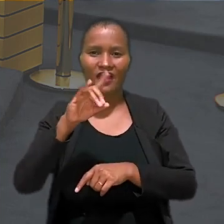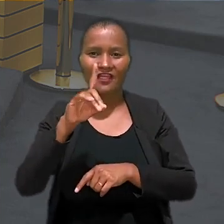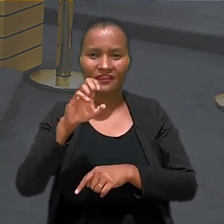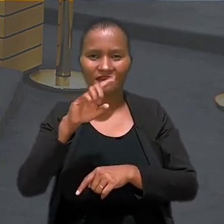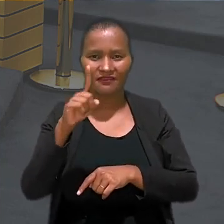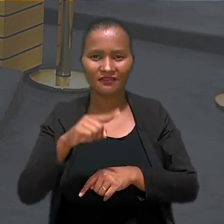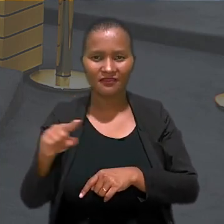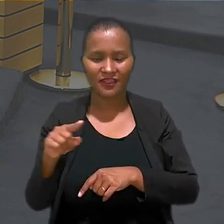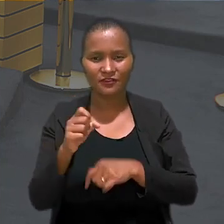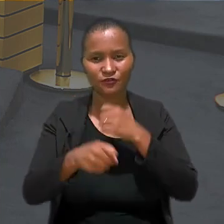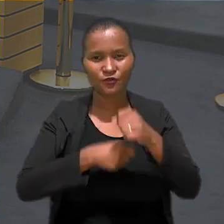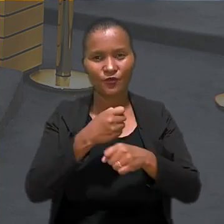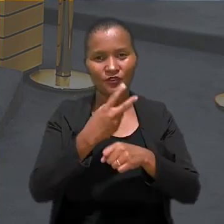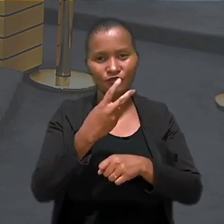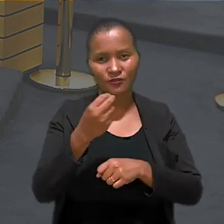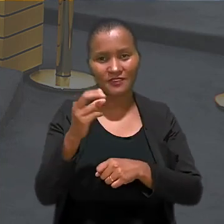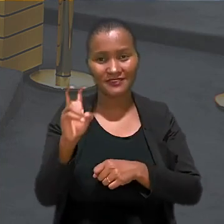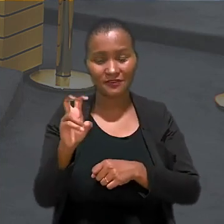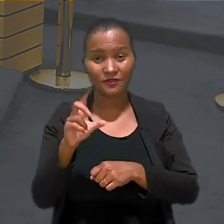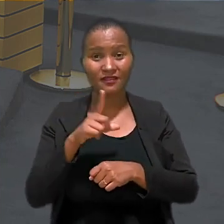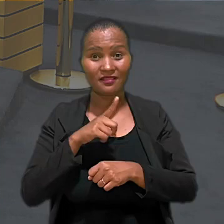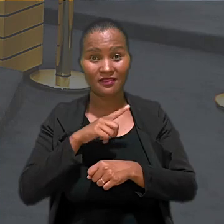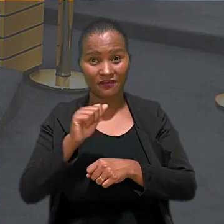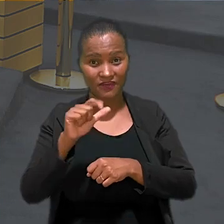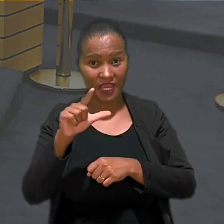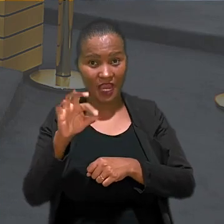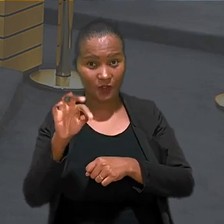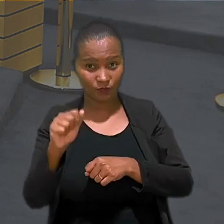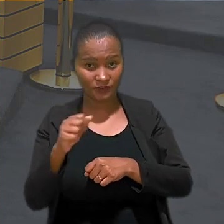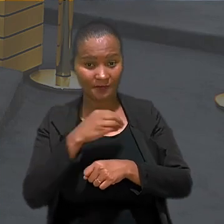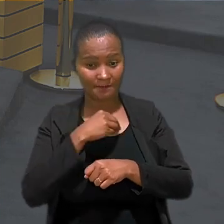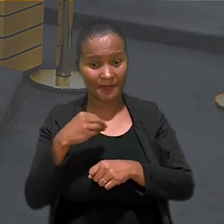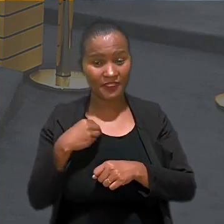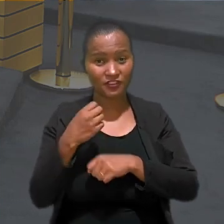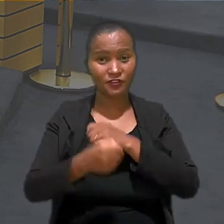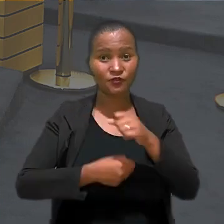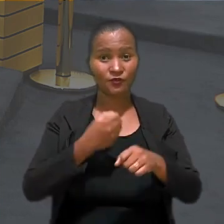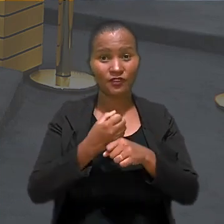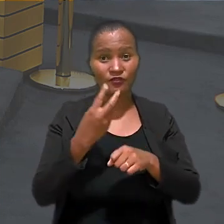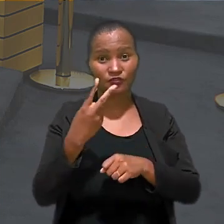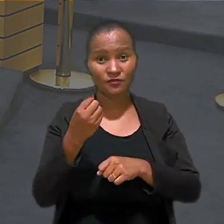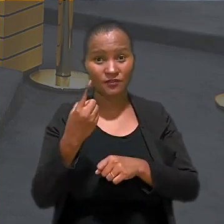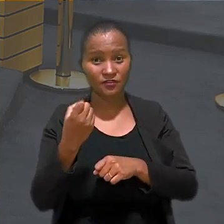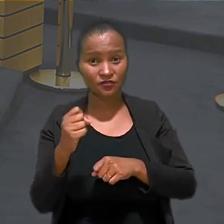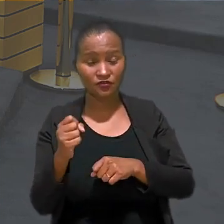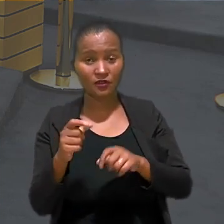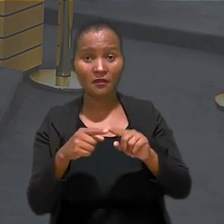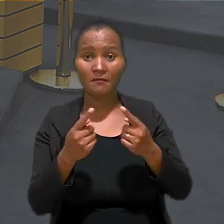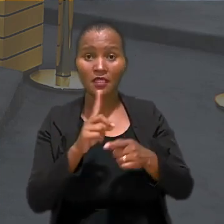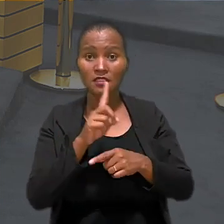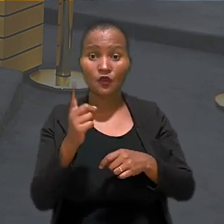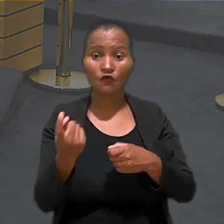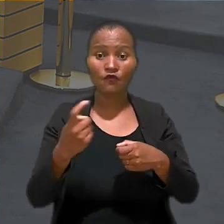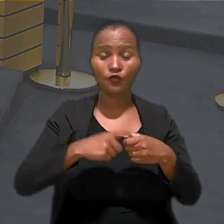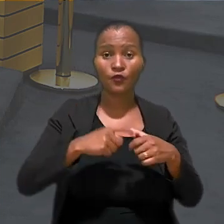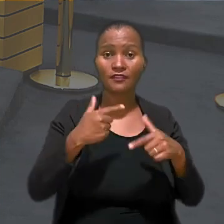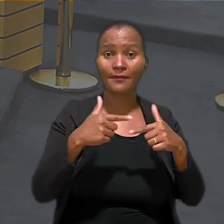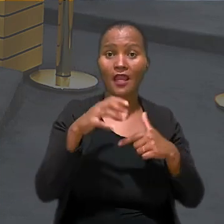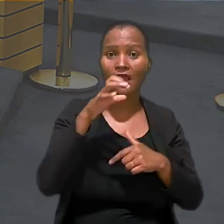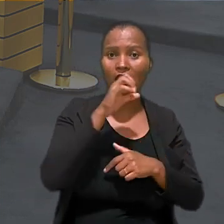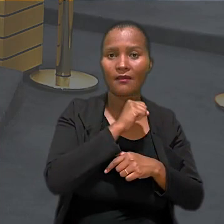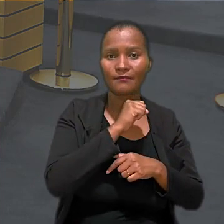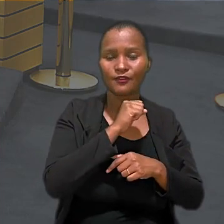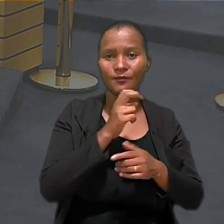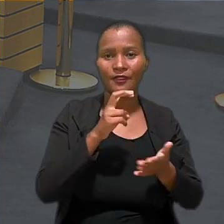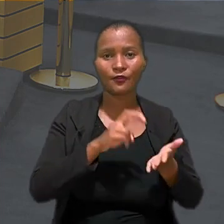em 2005. Ela teve alta médica em 2018, mas não foi reintegrada imediatamente pelo